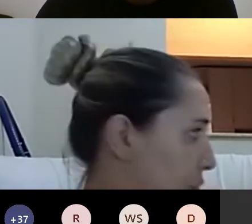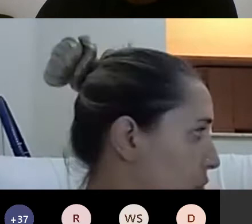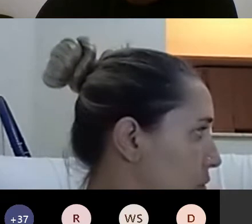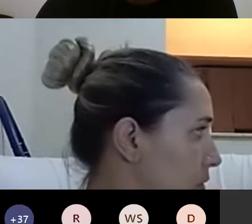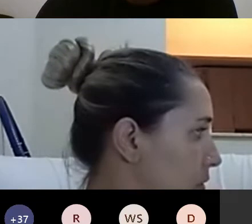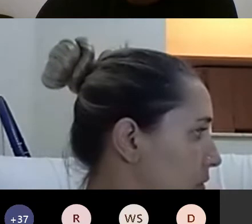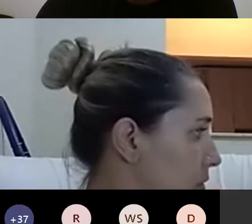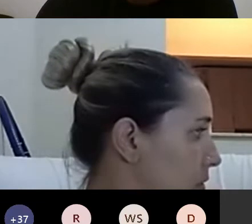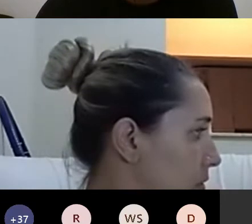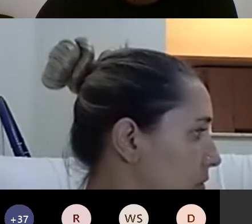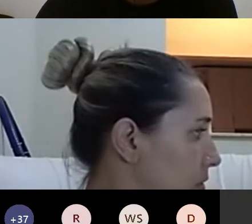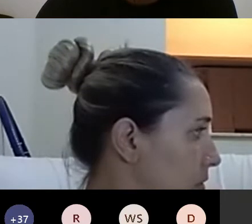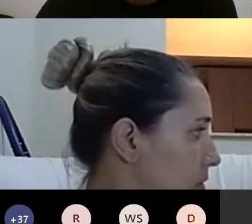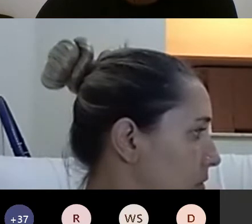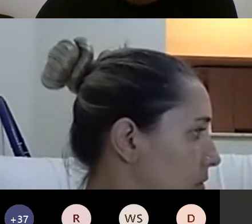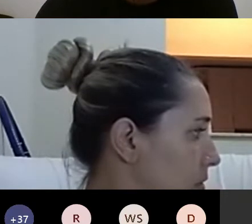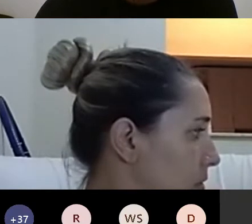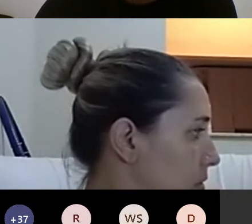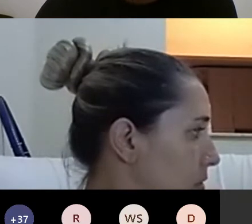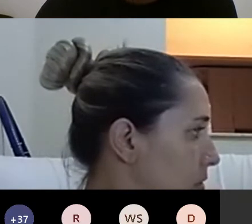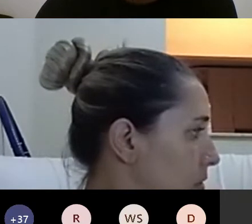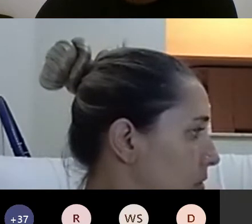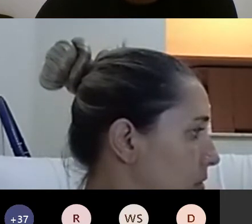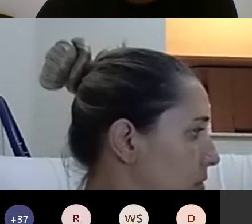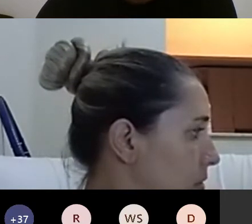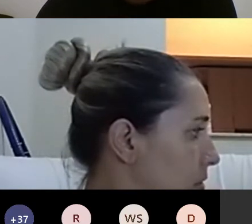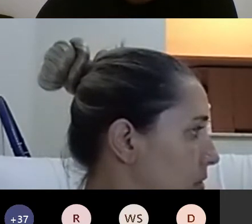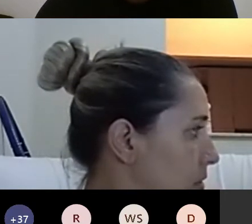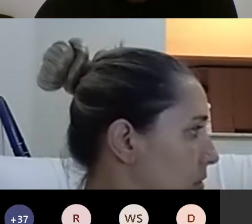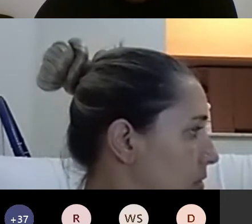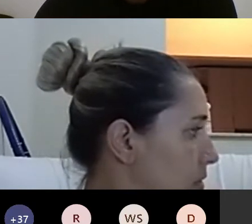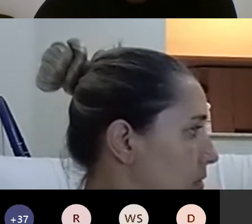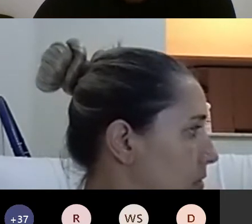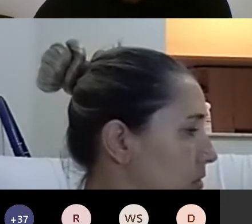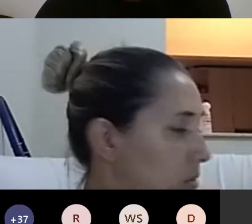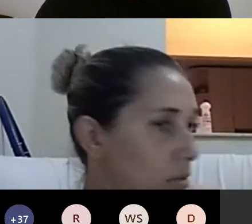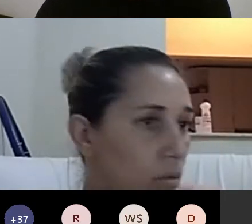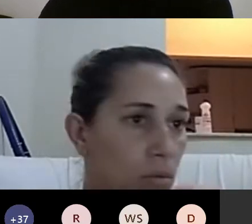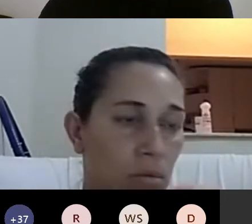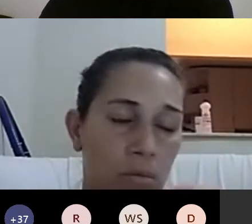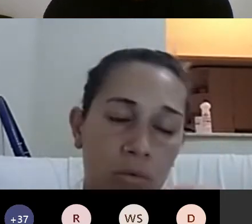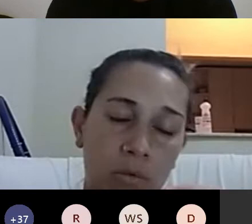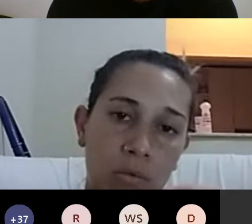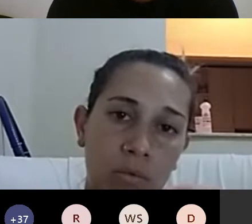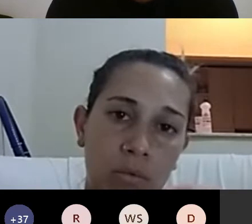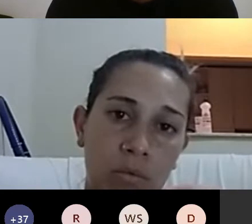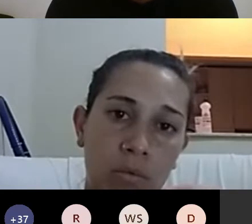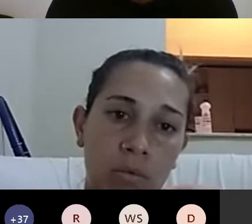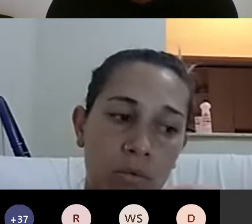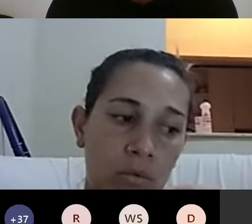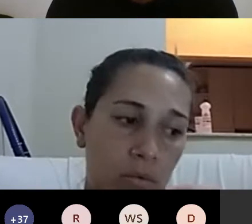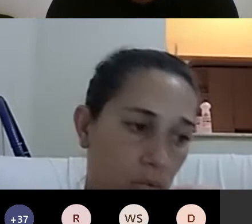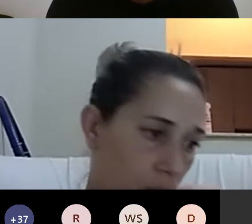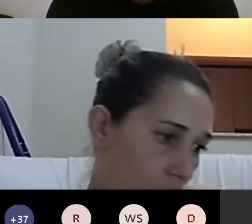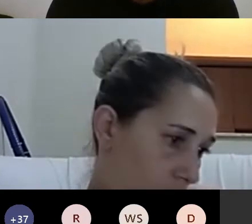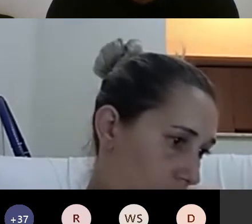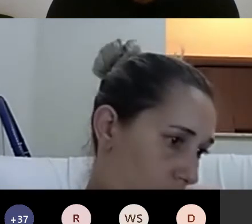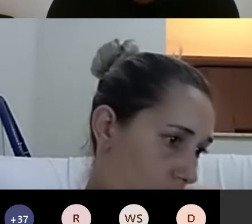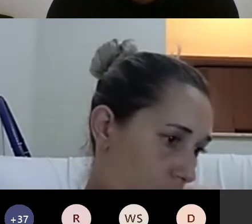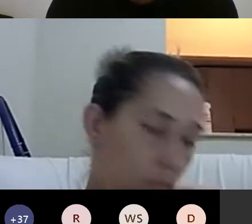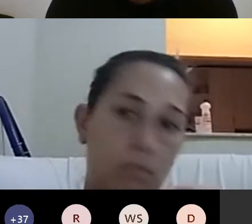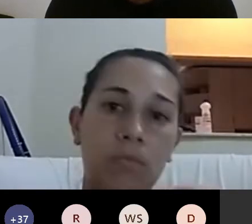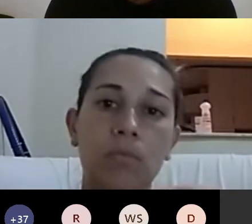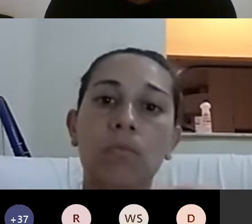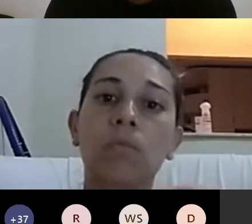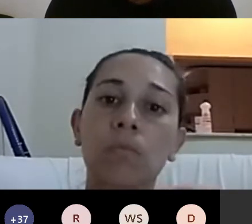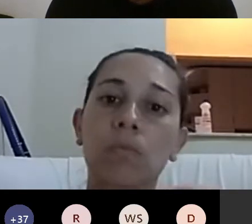para mostrar para vocês. E é importante, pessoal, que assim, manda e-mail, sei lá,